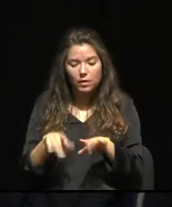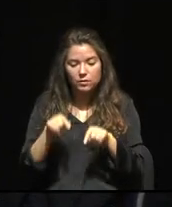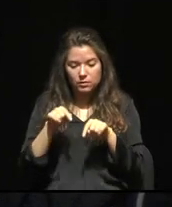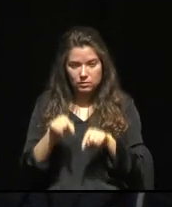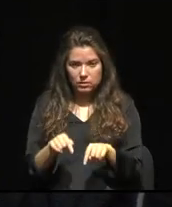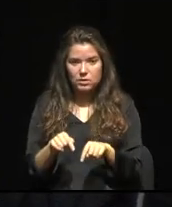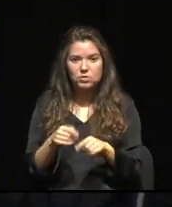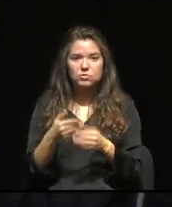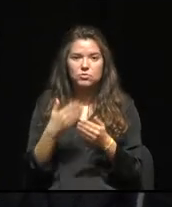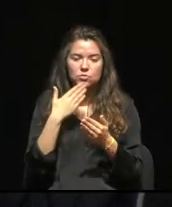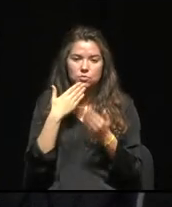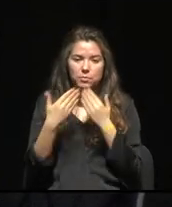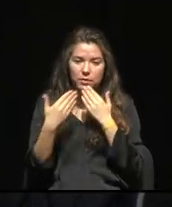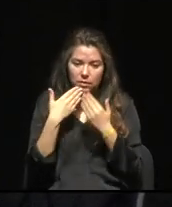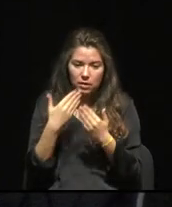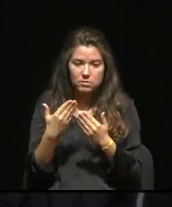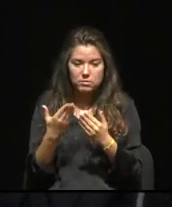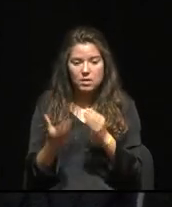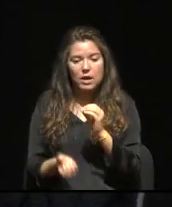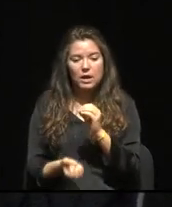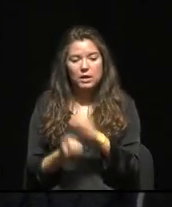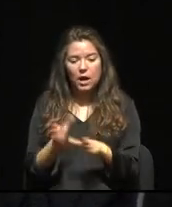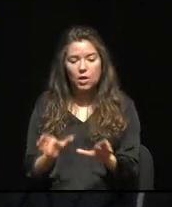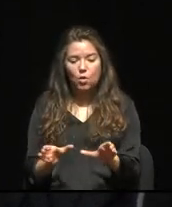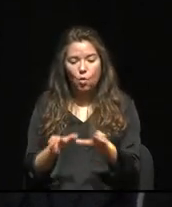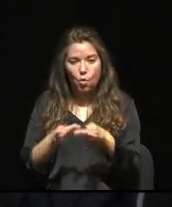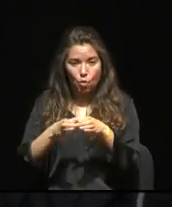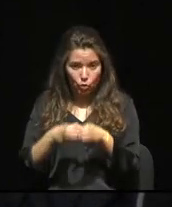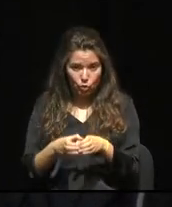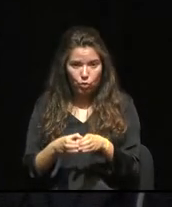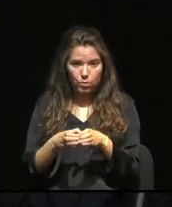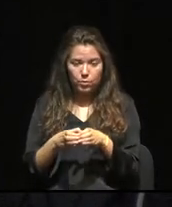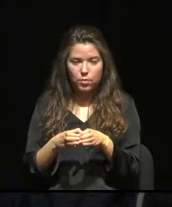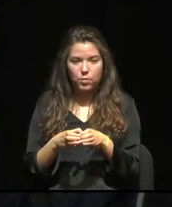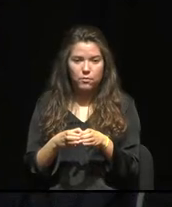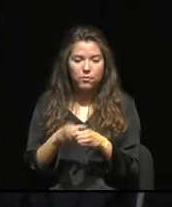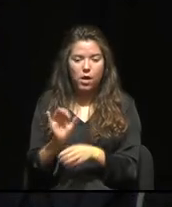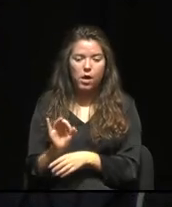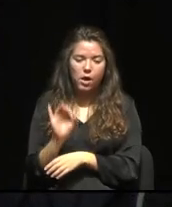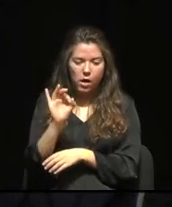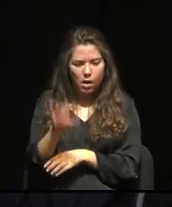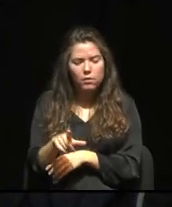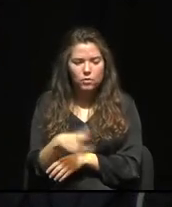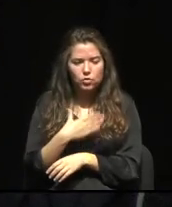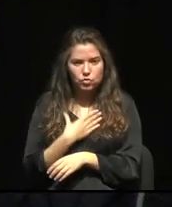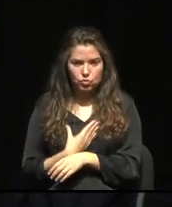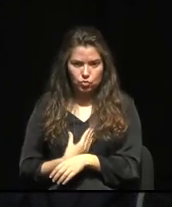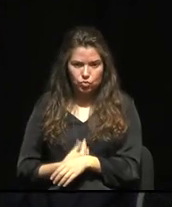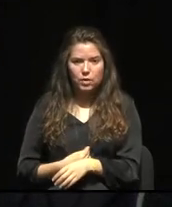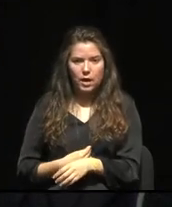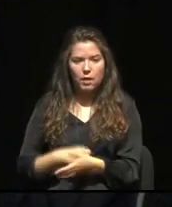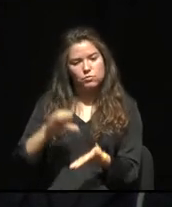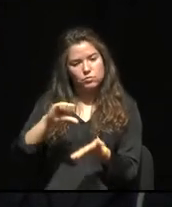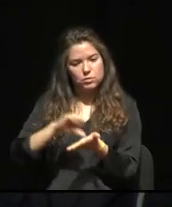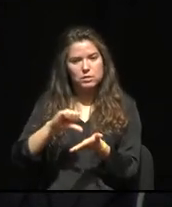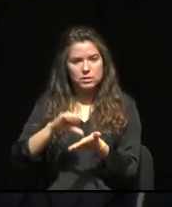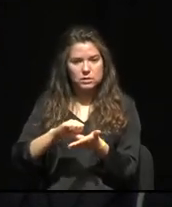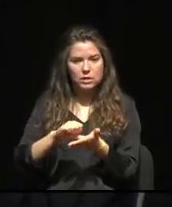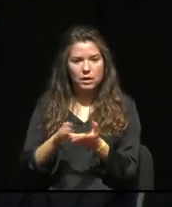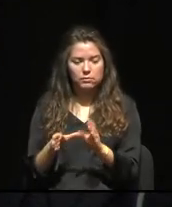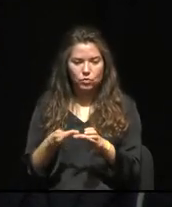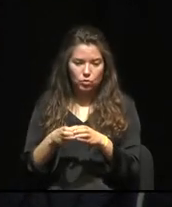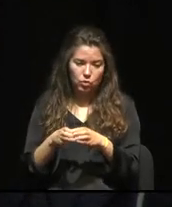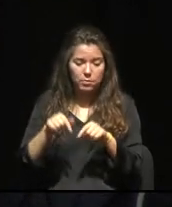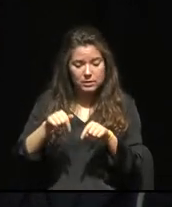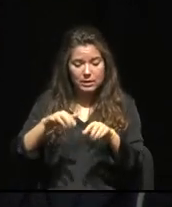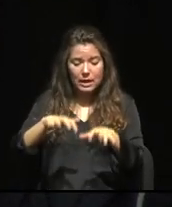peticionários Ou seja a Constituição de uma comissão eventual foi uma sugestão que foi apreciada em sede de comissão cabendo à